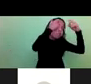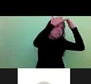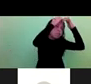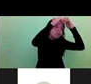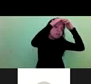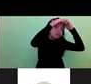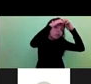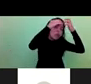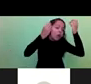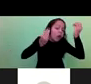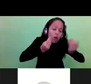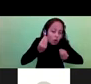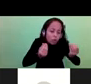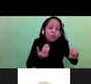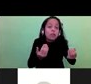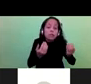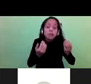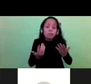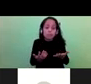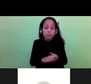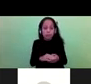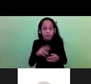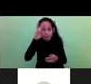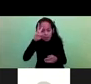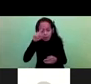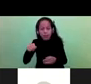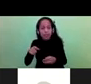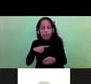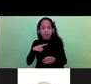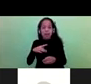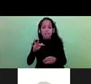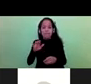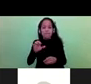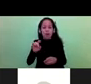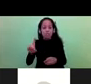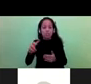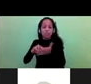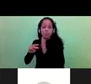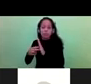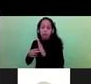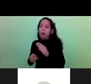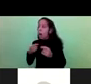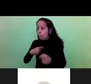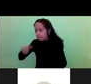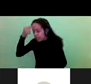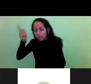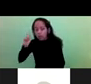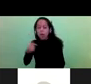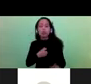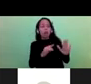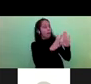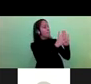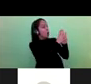E lembrem, fordista, insere. Eu não preciso pensar, eu só preciso apertar o